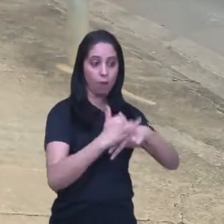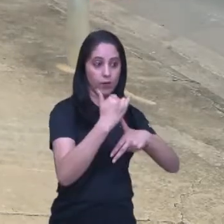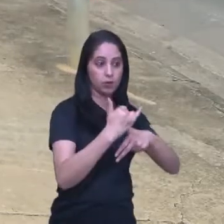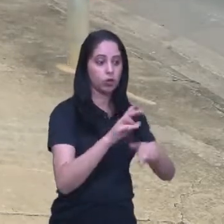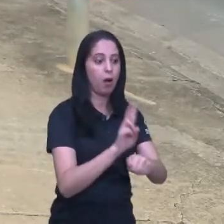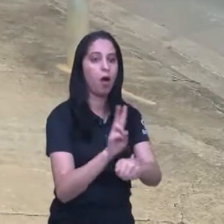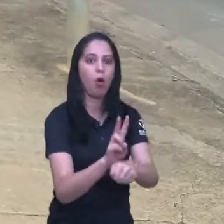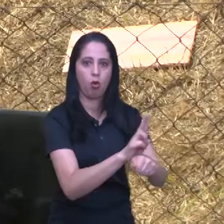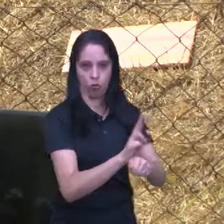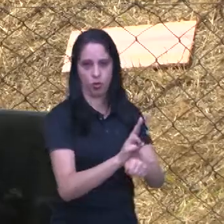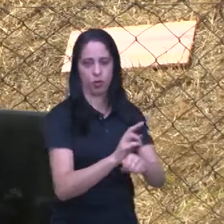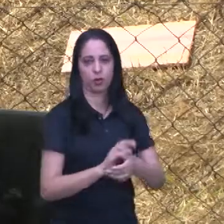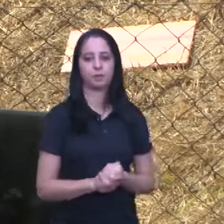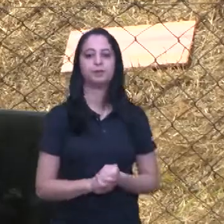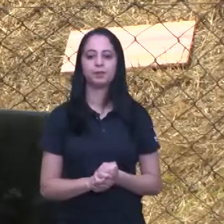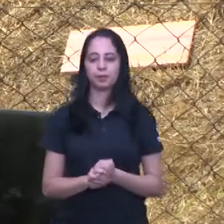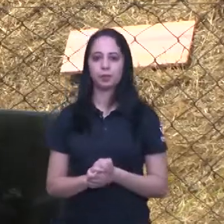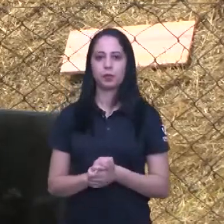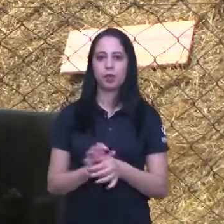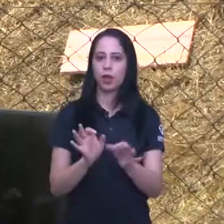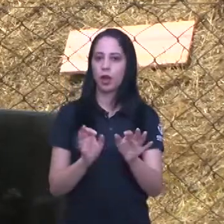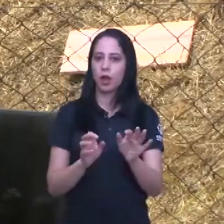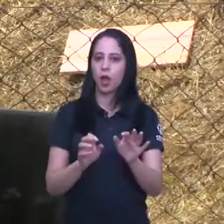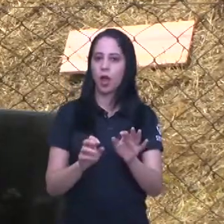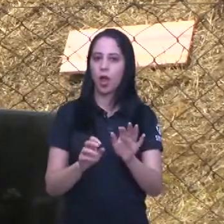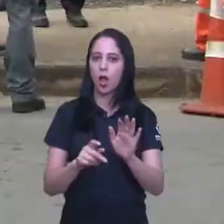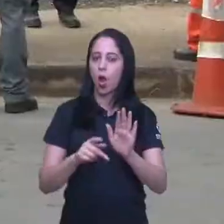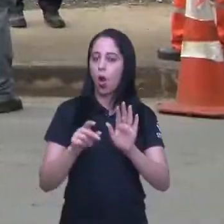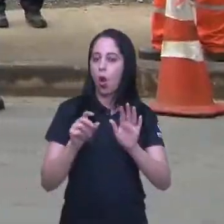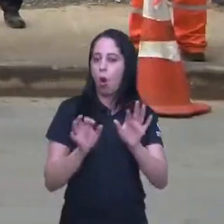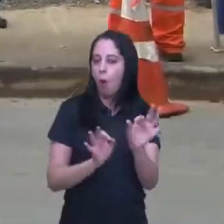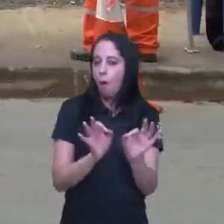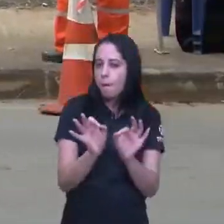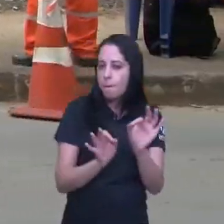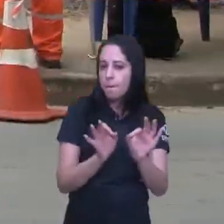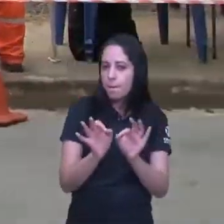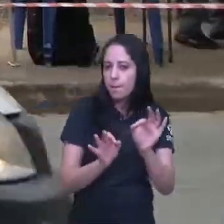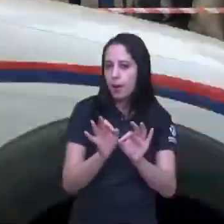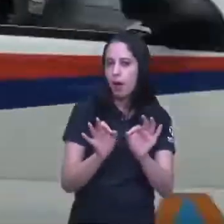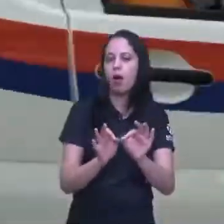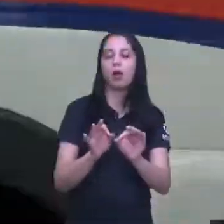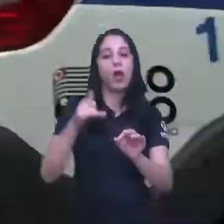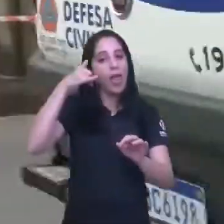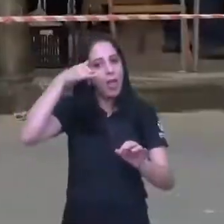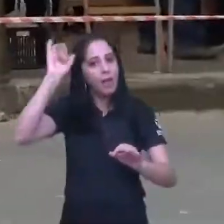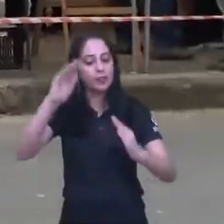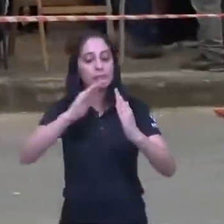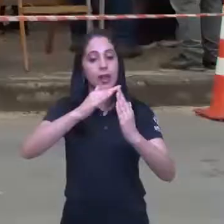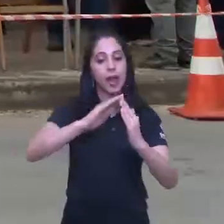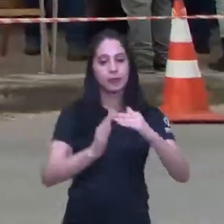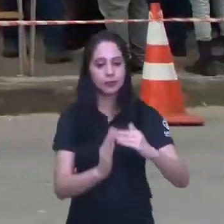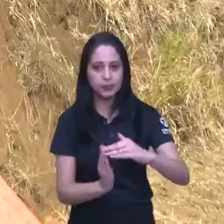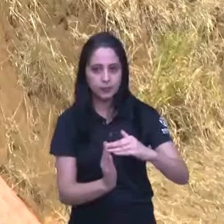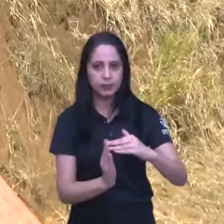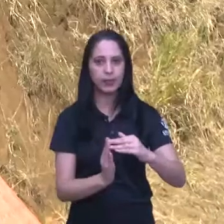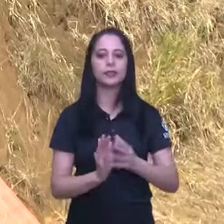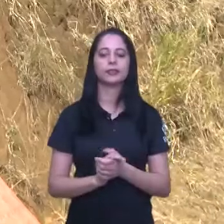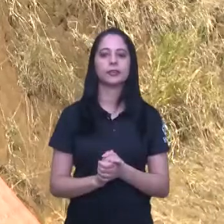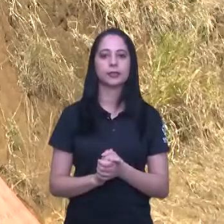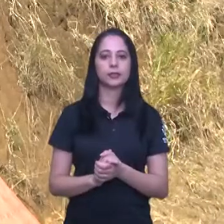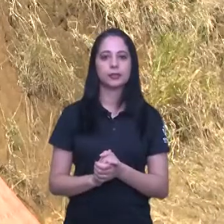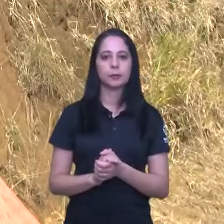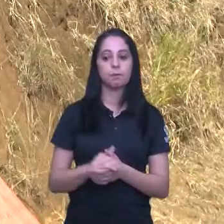sempre a preservação das vidas o plano de contingência é resultado de um trabalho elaborado pelas forças de proteção da cidade